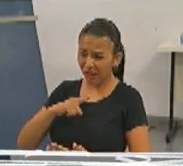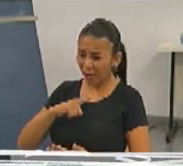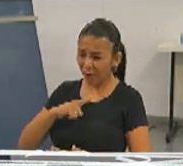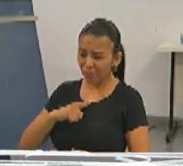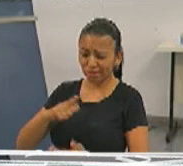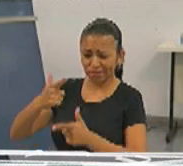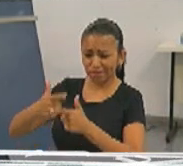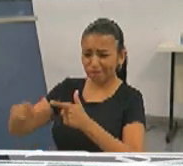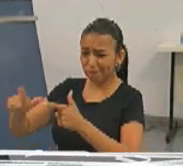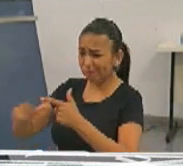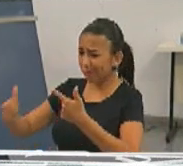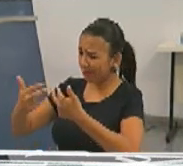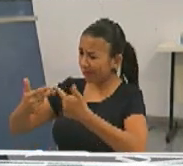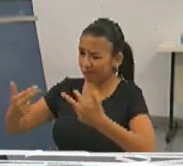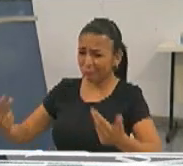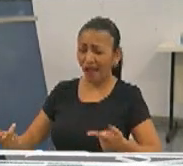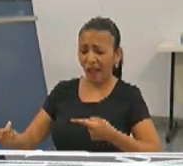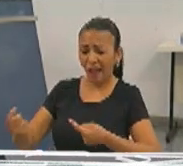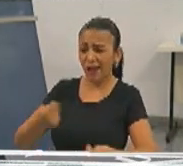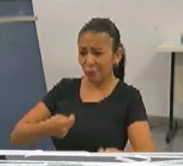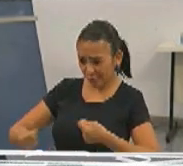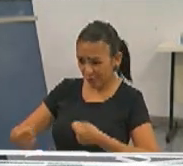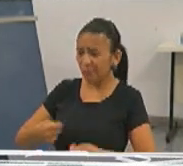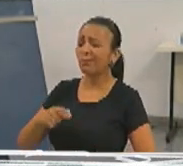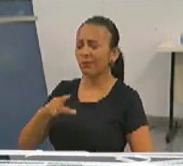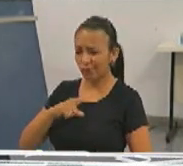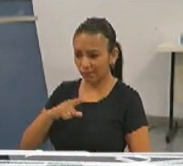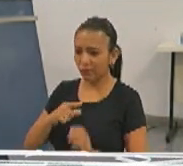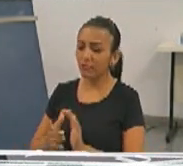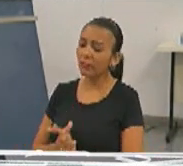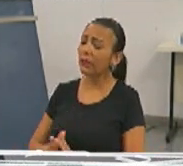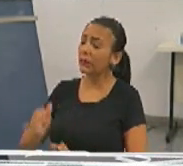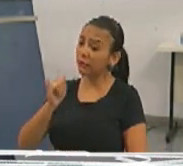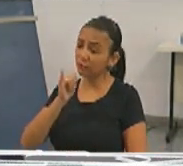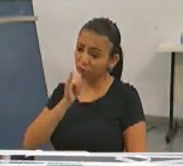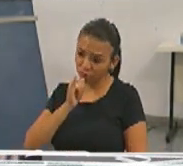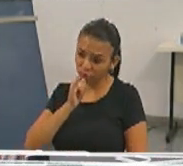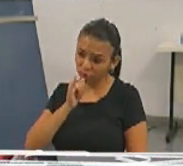gargalos administrativos, tais como...